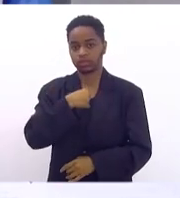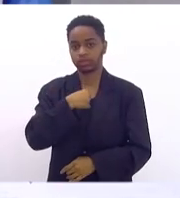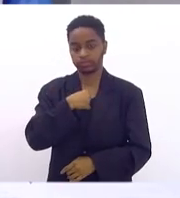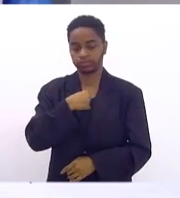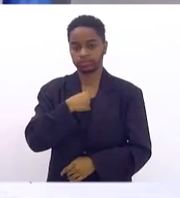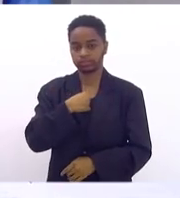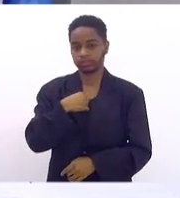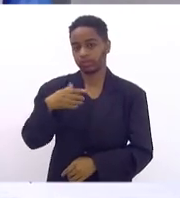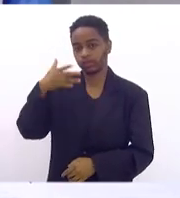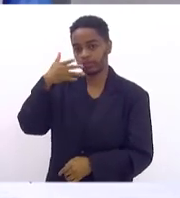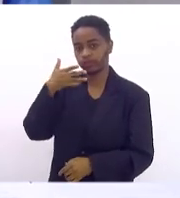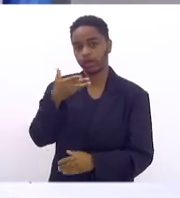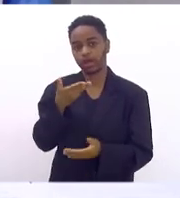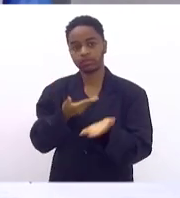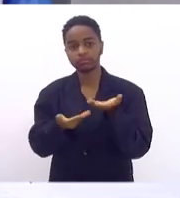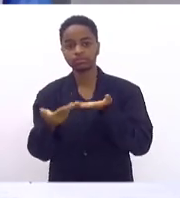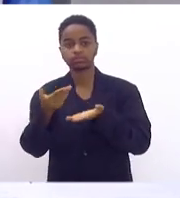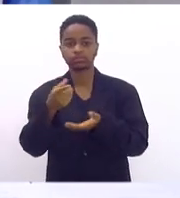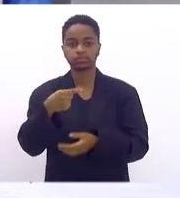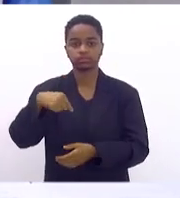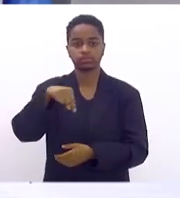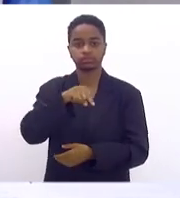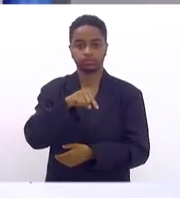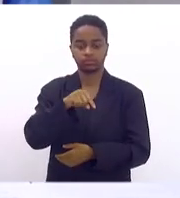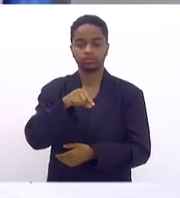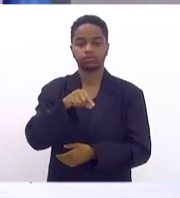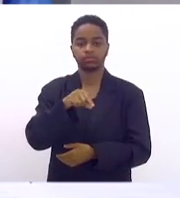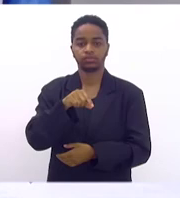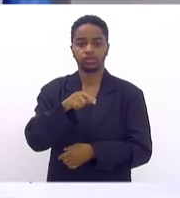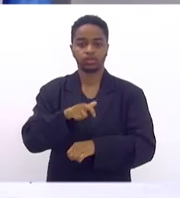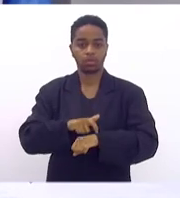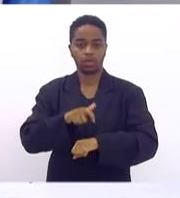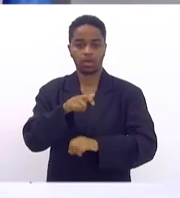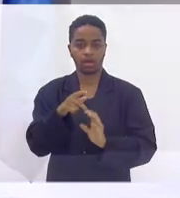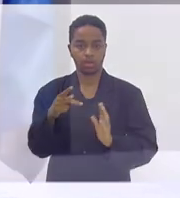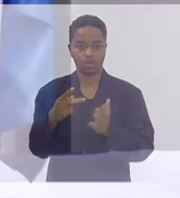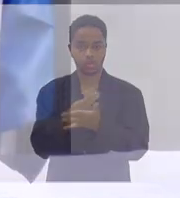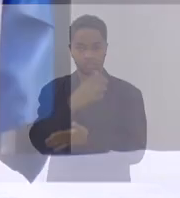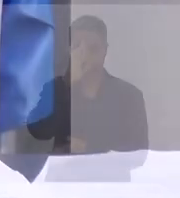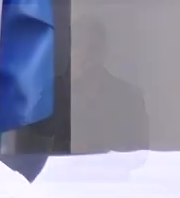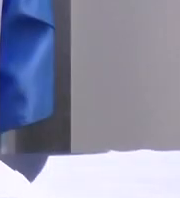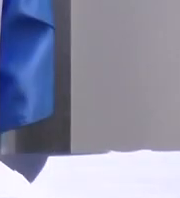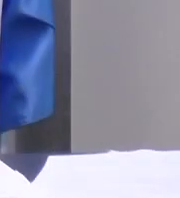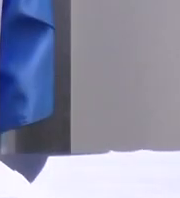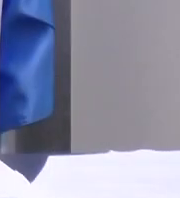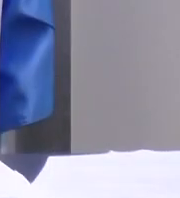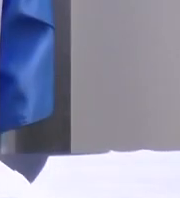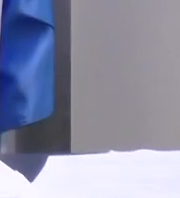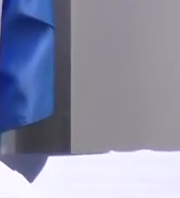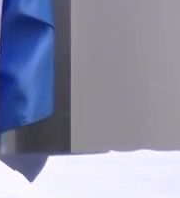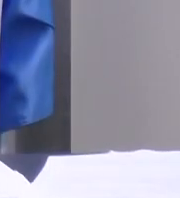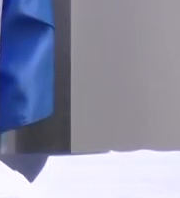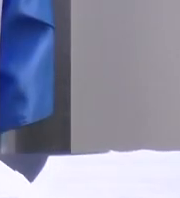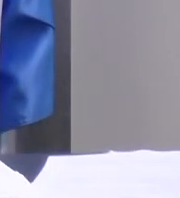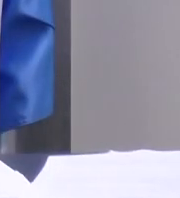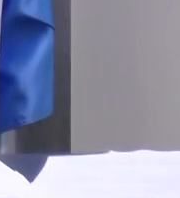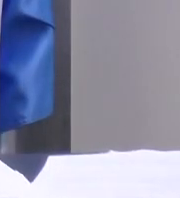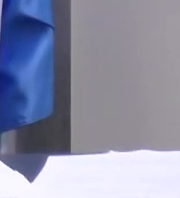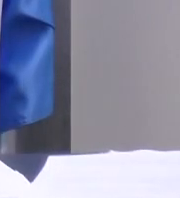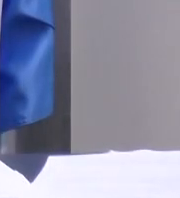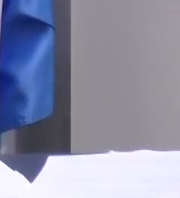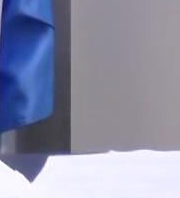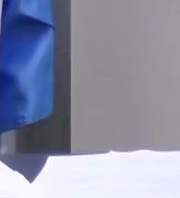vos fala, com os casos de erros arbitrários no